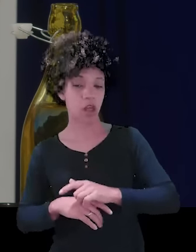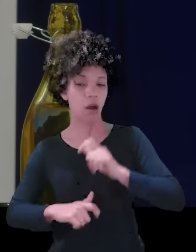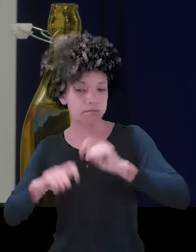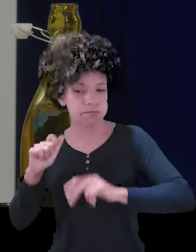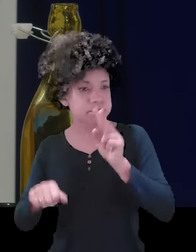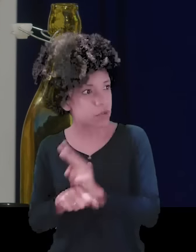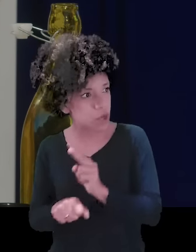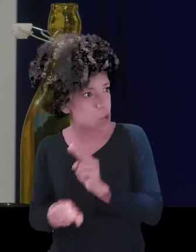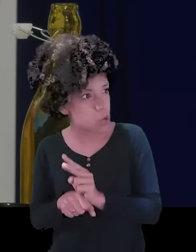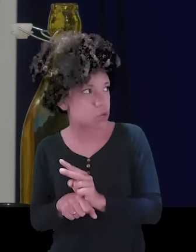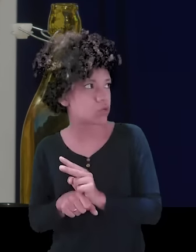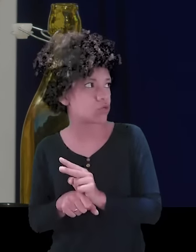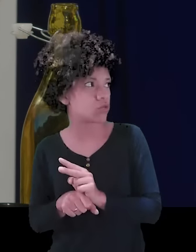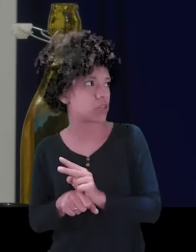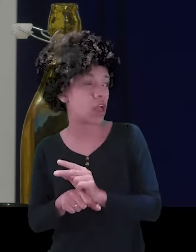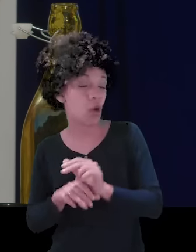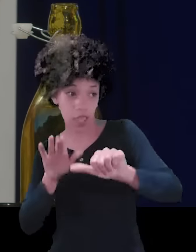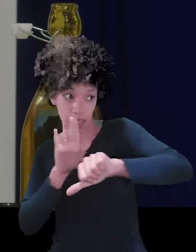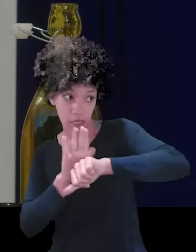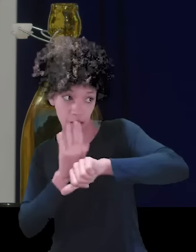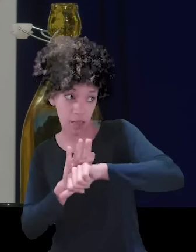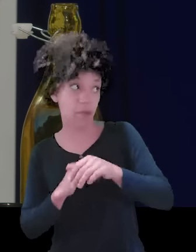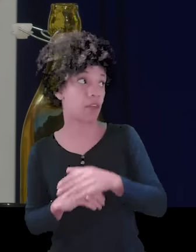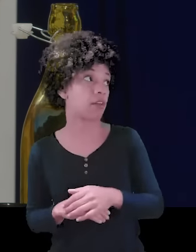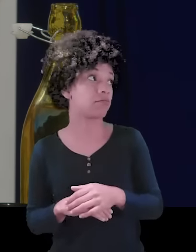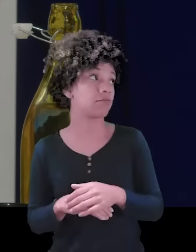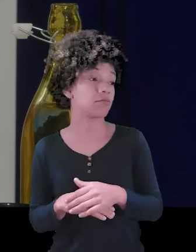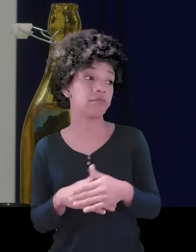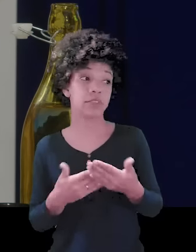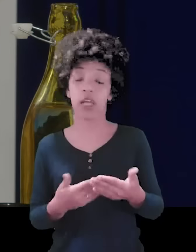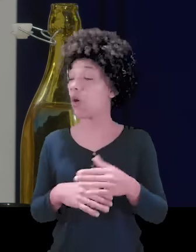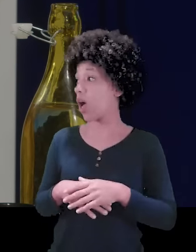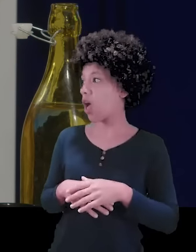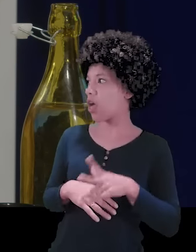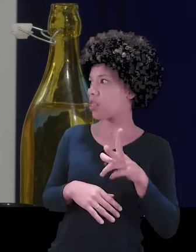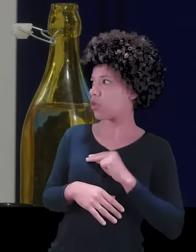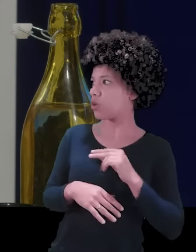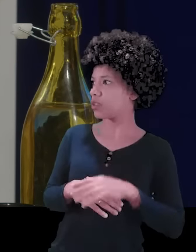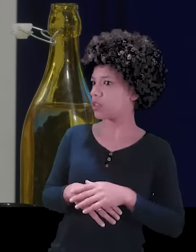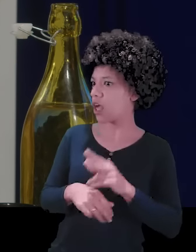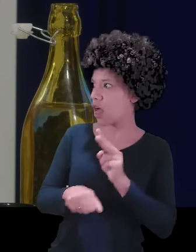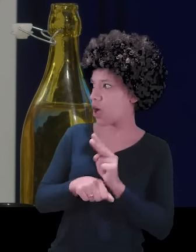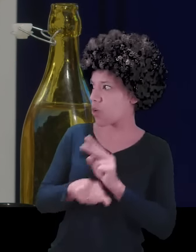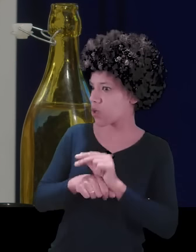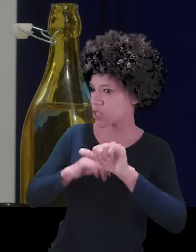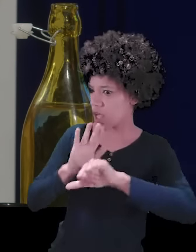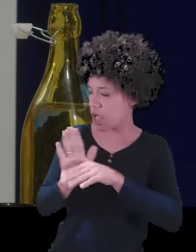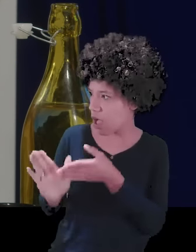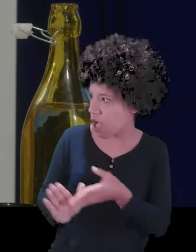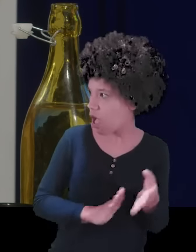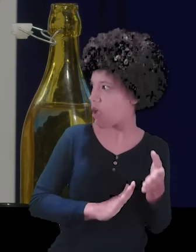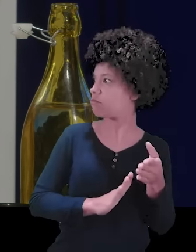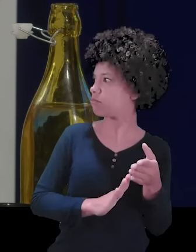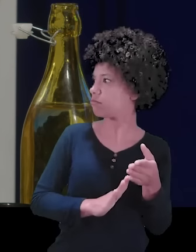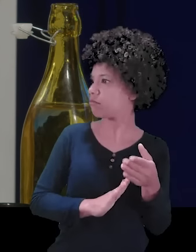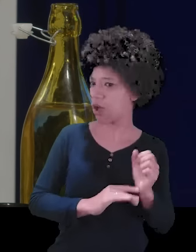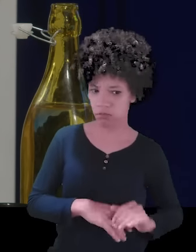pedófilo Cuida dessa criança crime termine de criar entendeu então